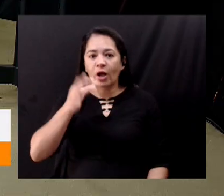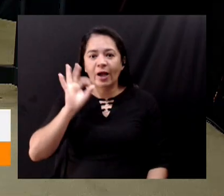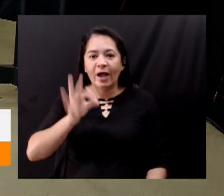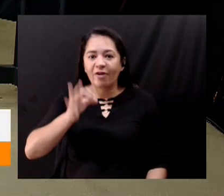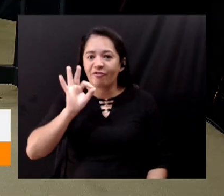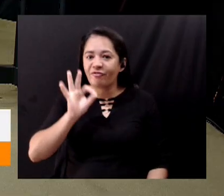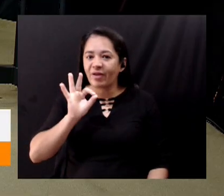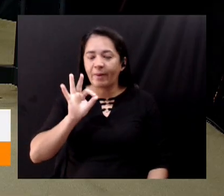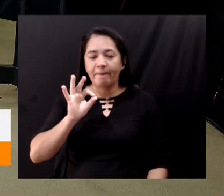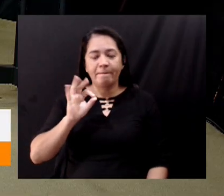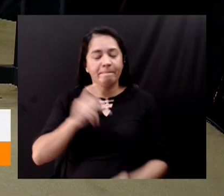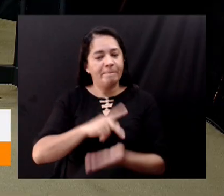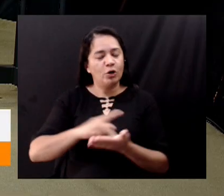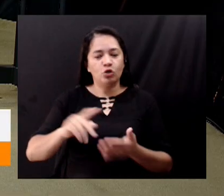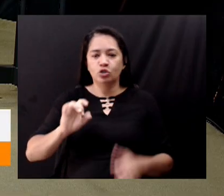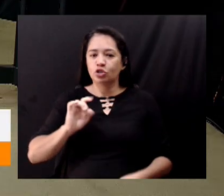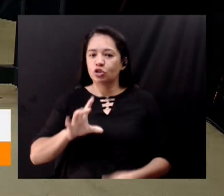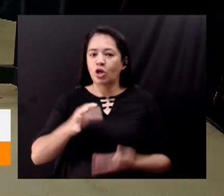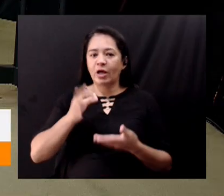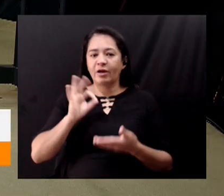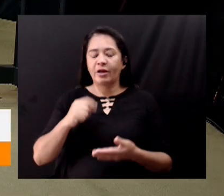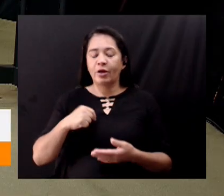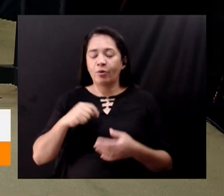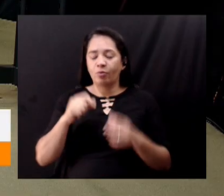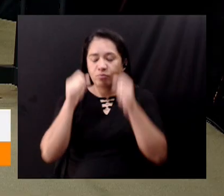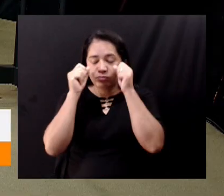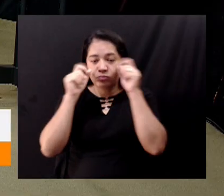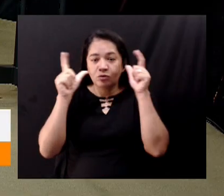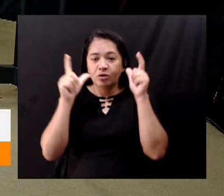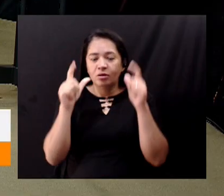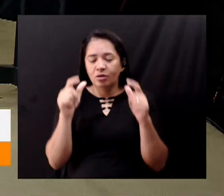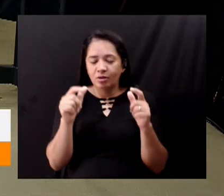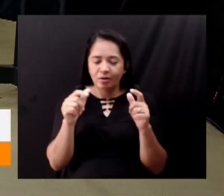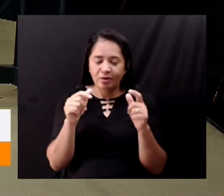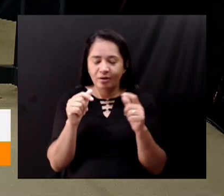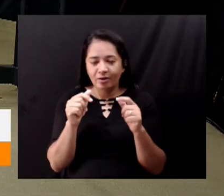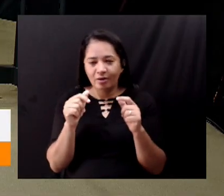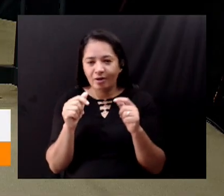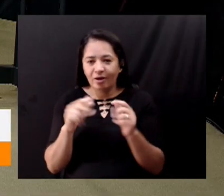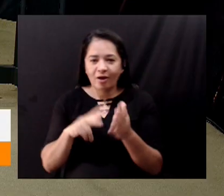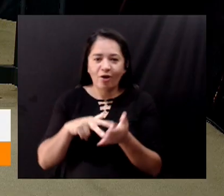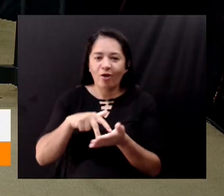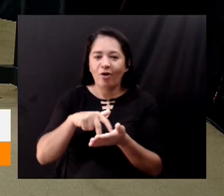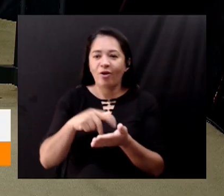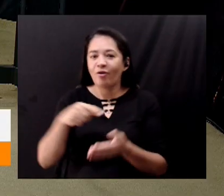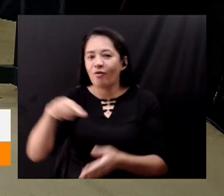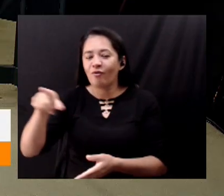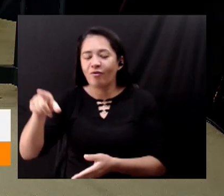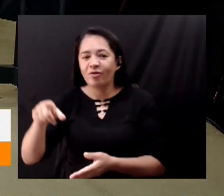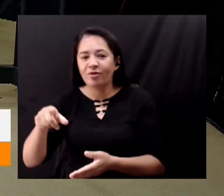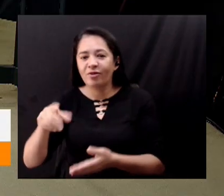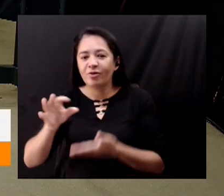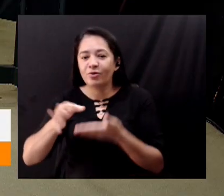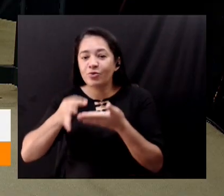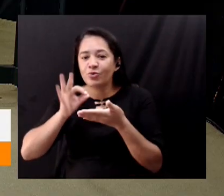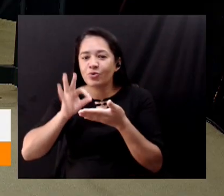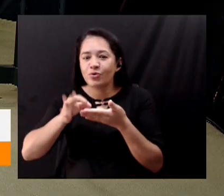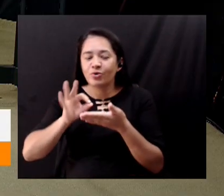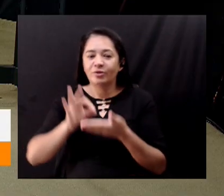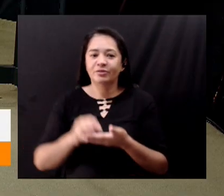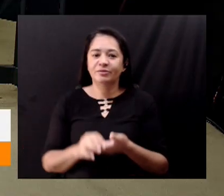café mesmo. Eu acordo meio dormindo, levanto e vou fazer o meu café, um pouquinho de